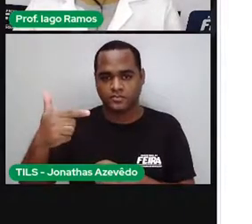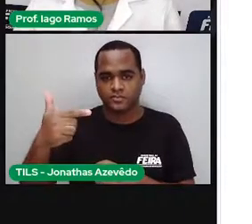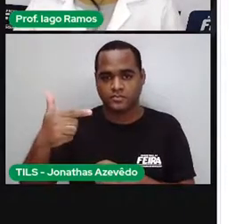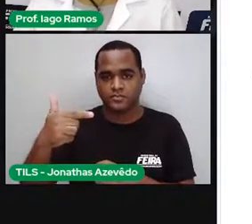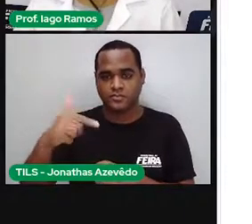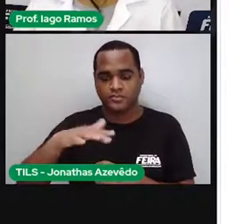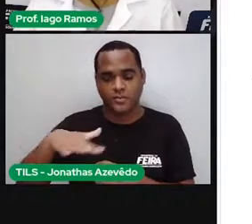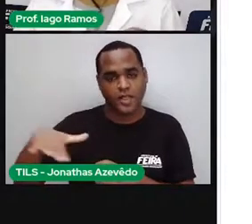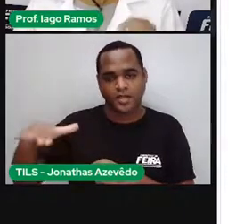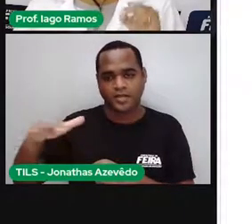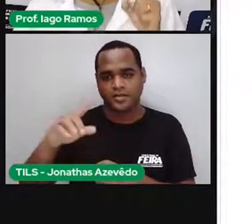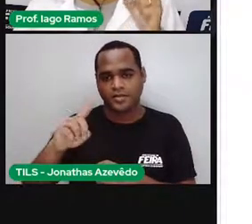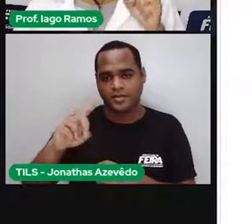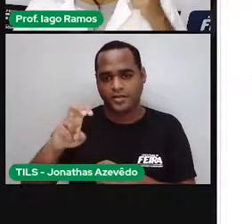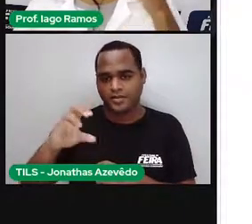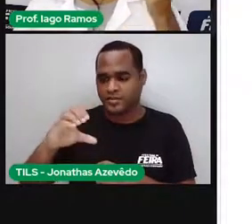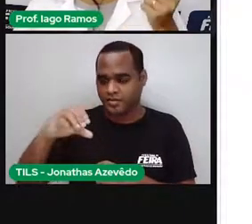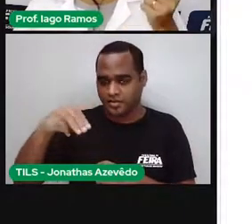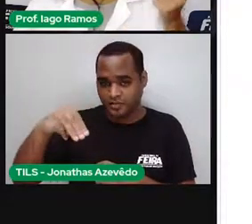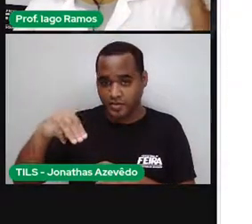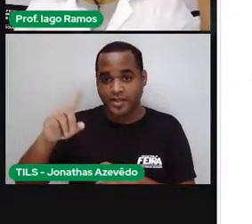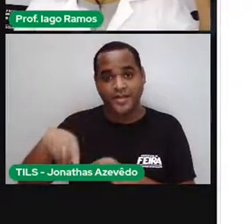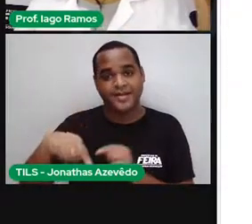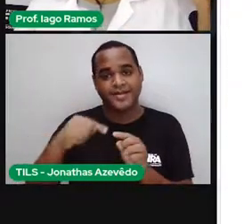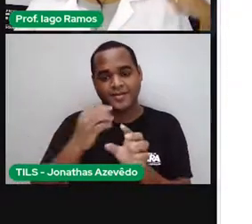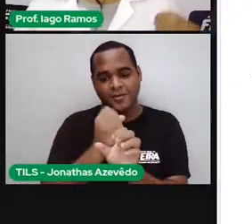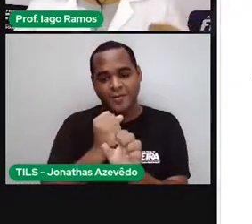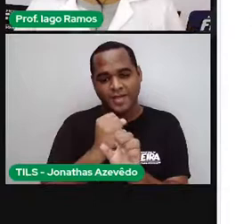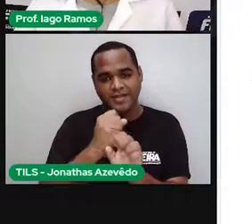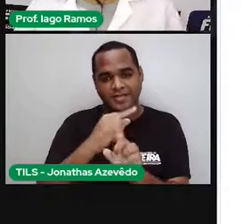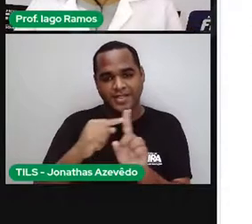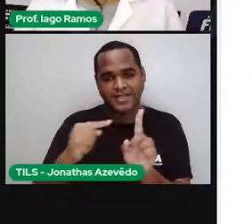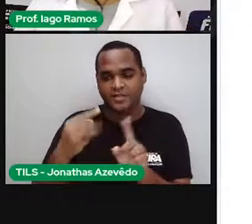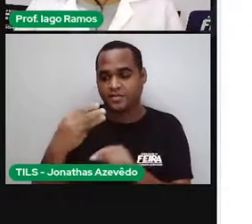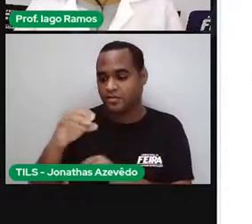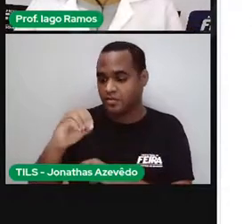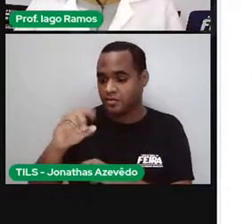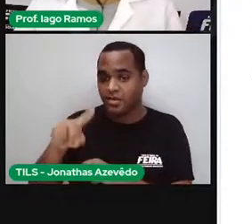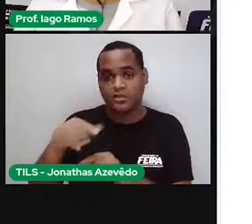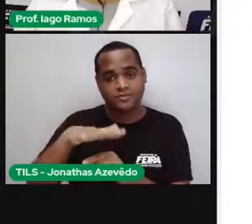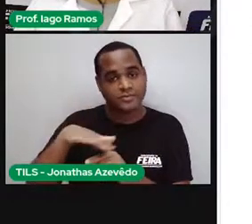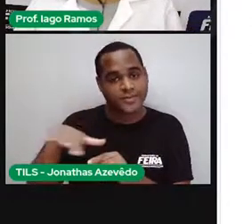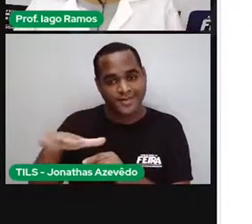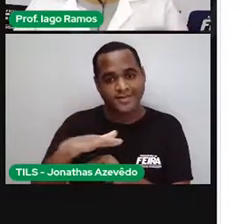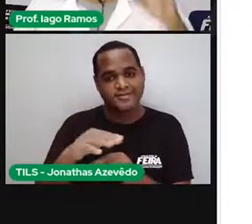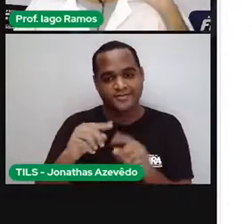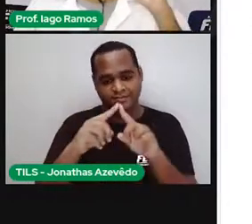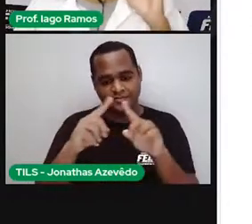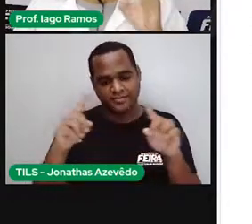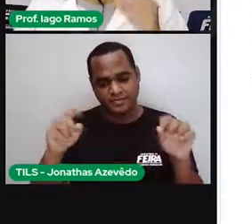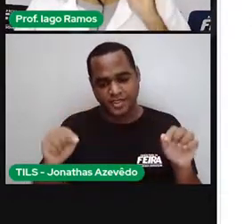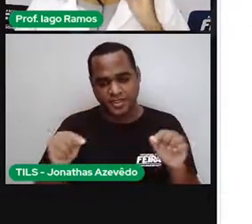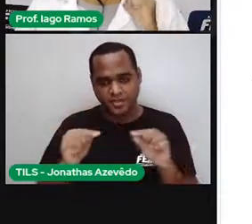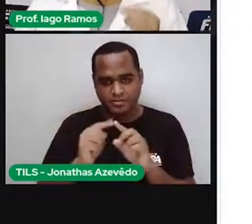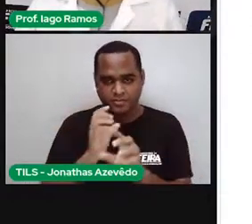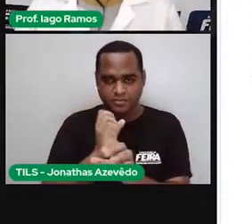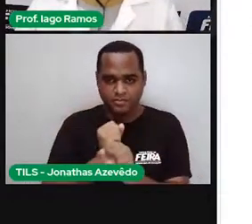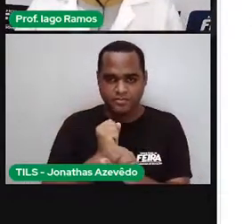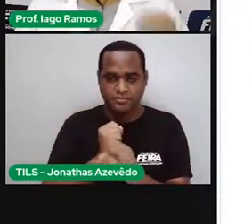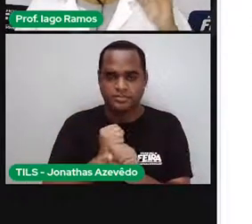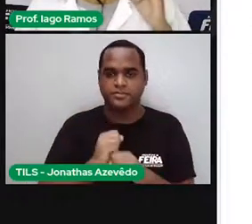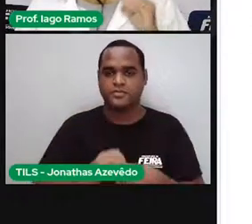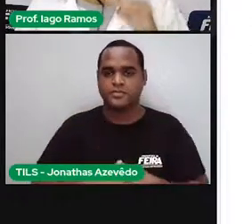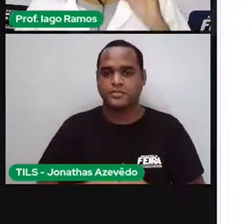dos triângulos 15 que a metade de 30 que é a área do retângulo e por Qual